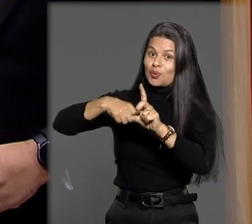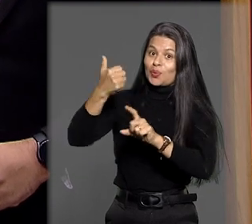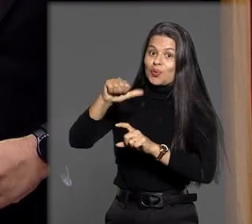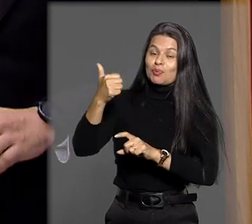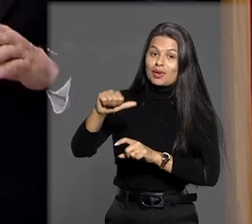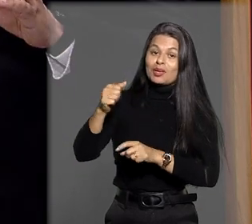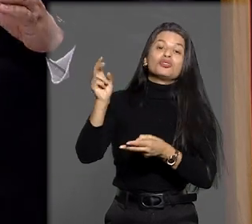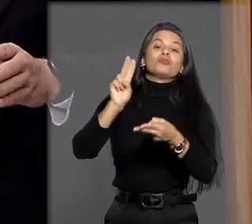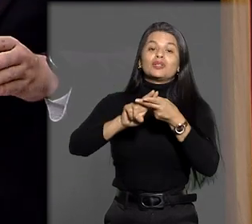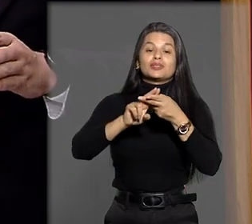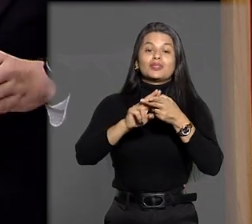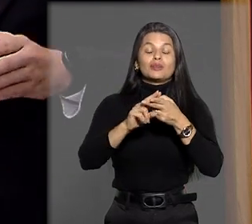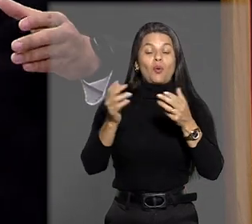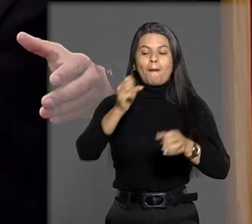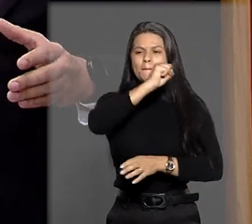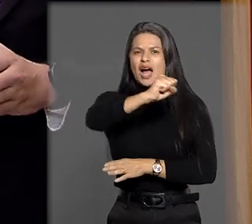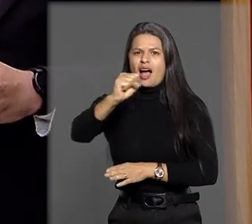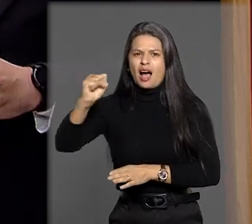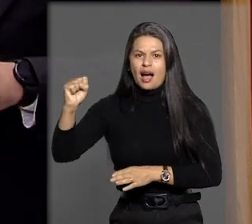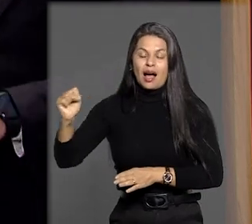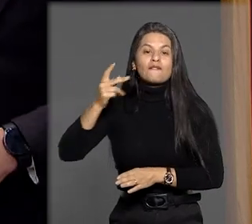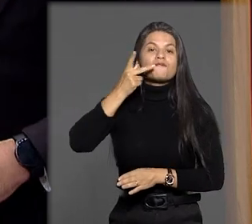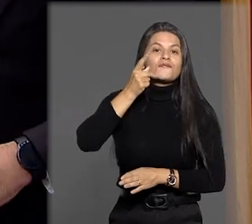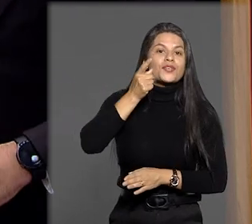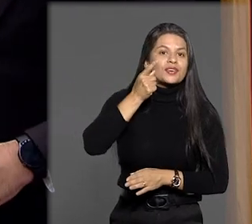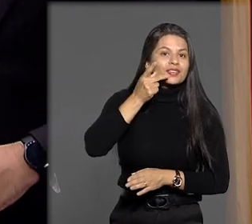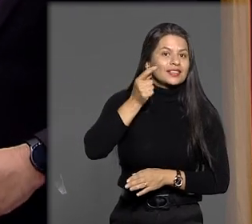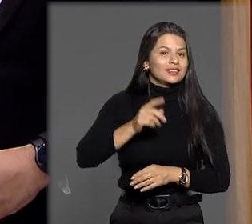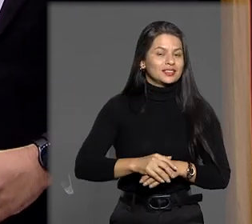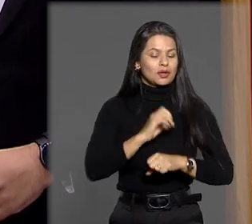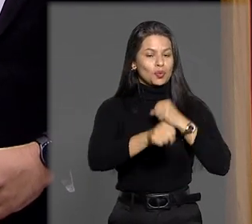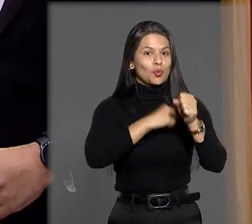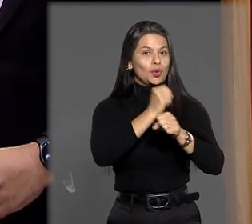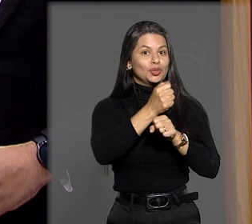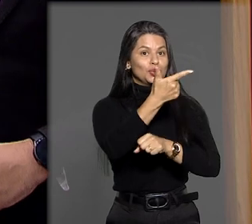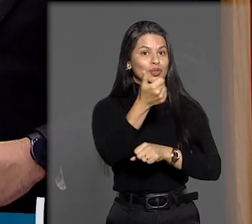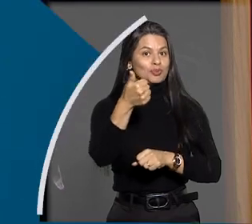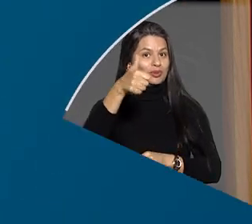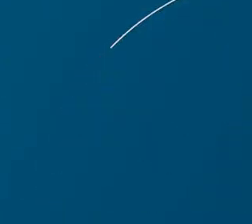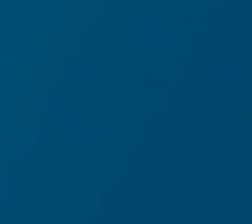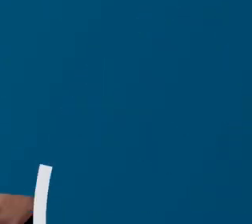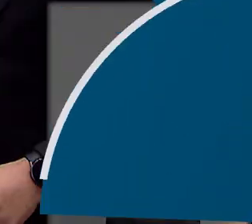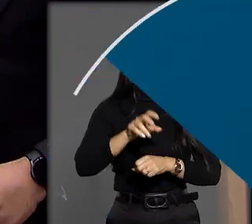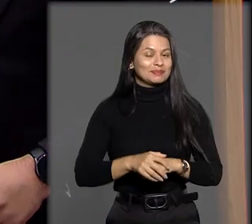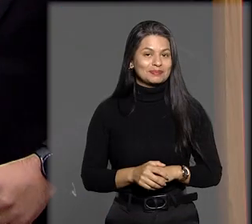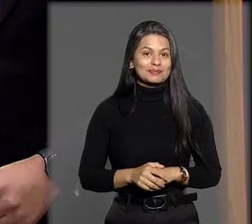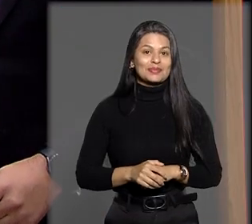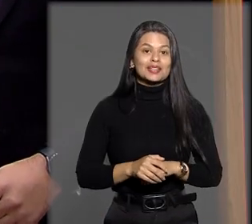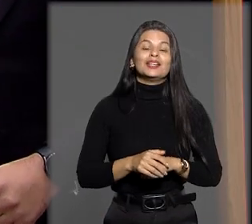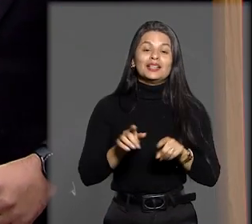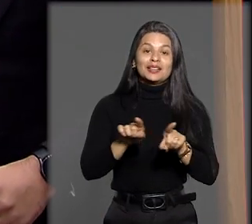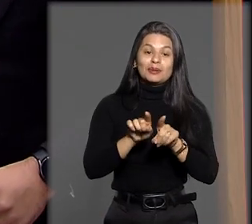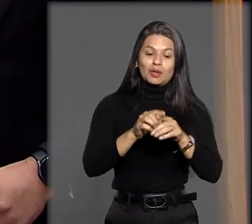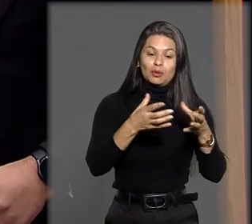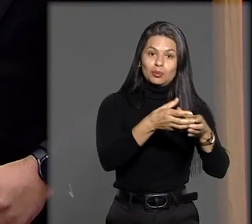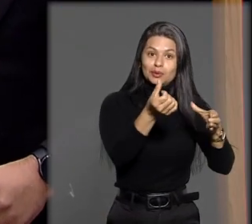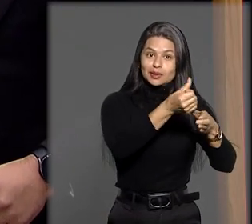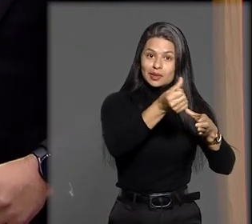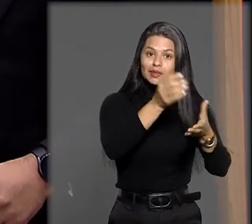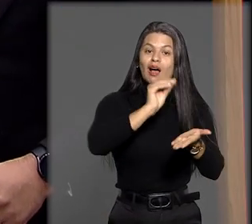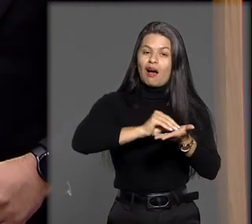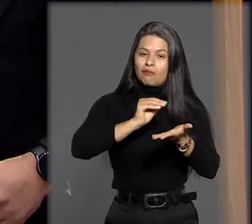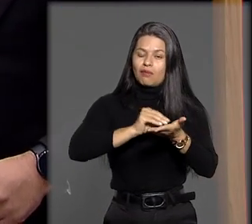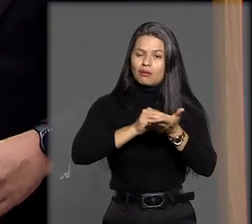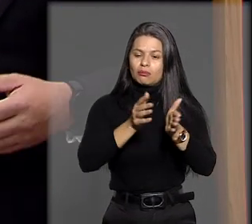de prisão por participação na chacina do Curió em Fortaleza, no ano de 2015. E para a sexta turma, a falta